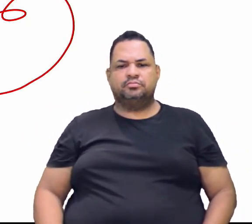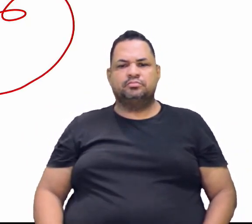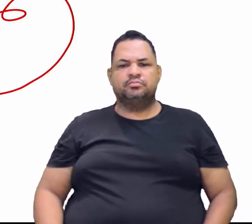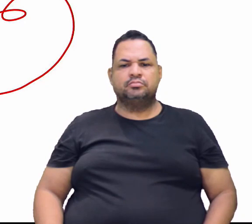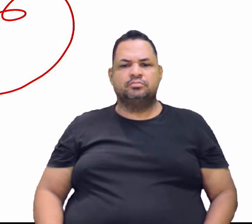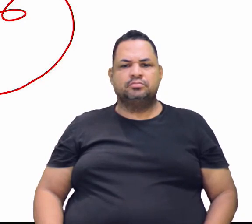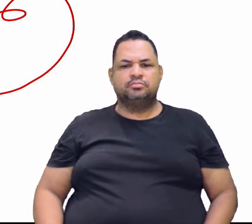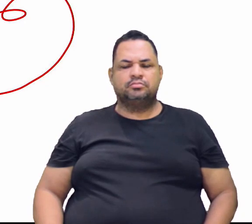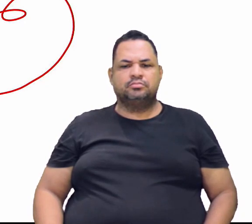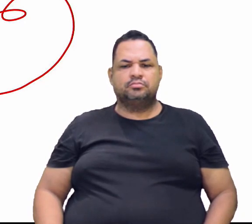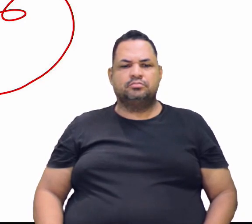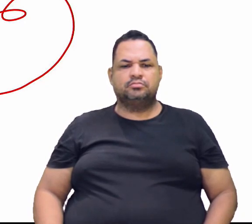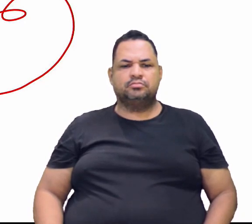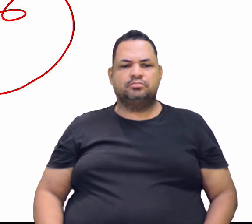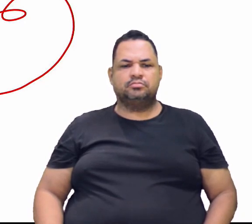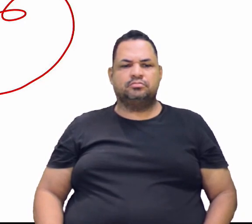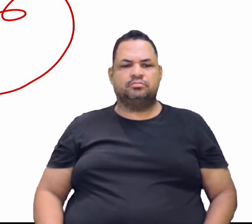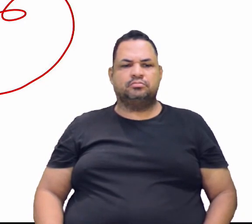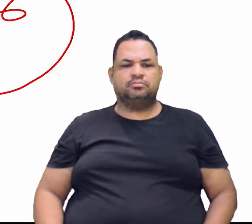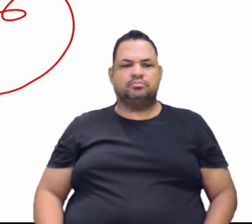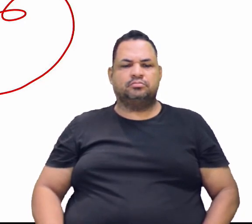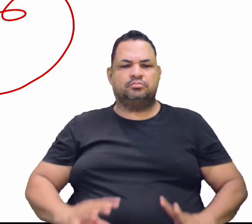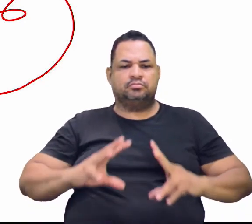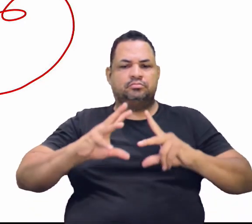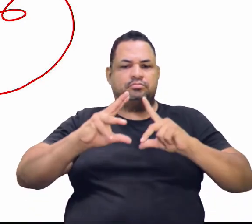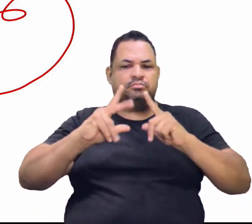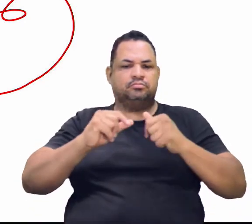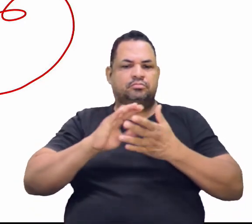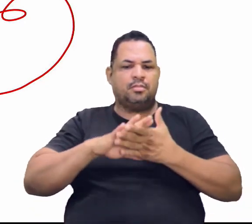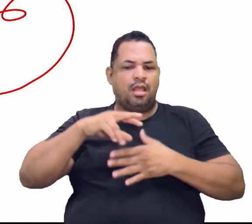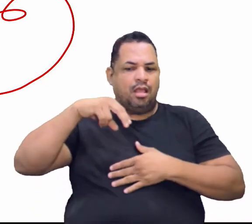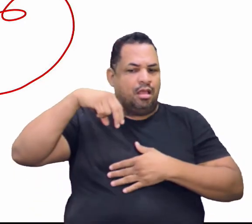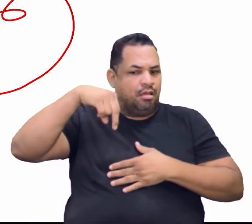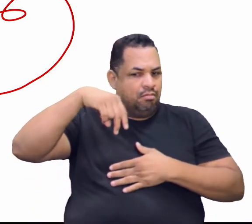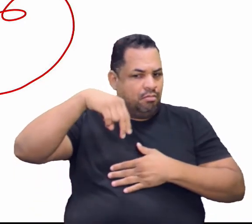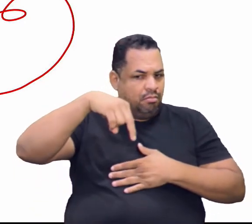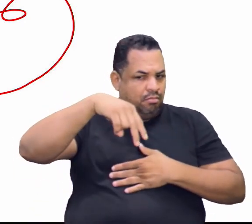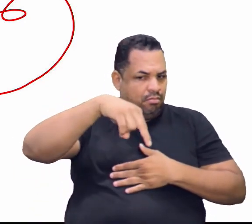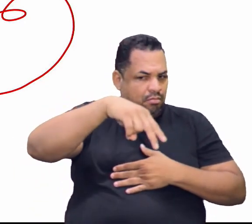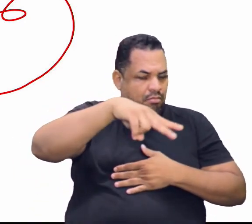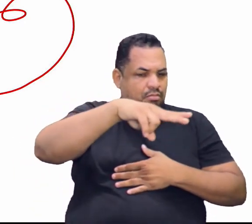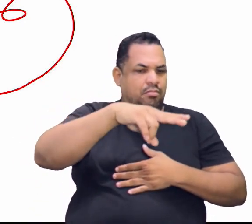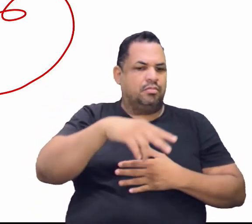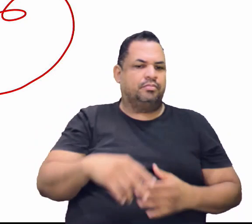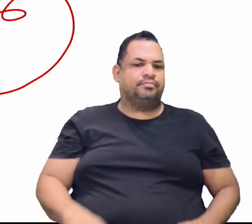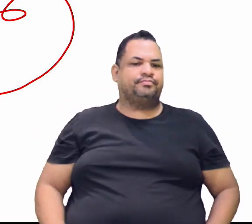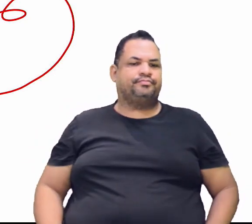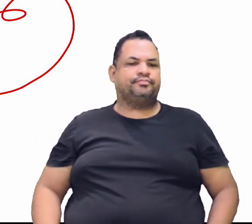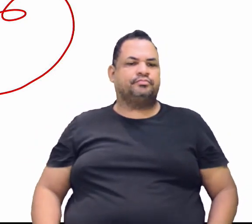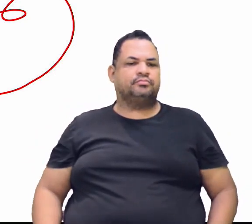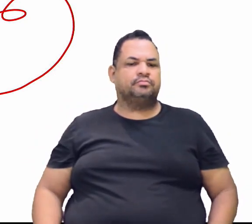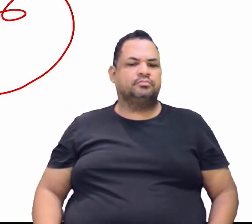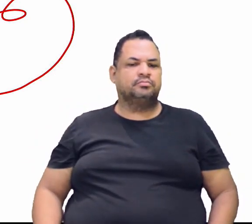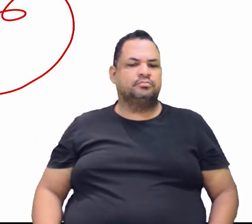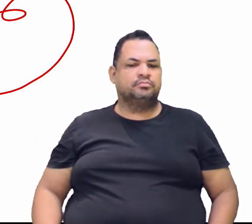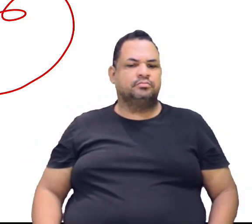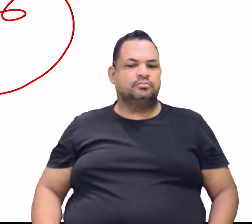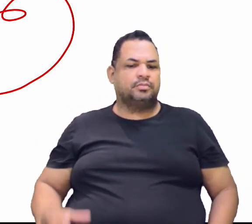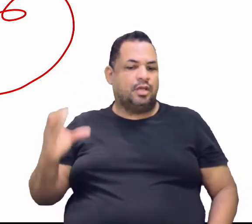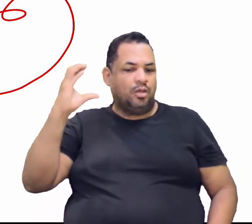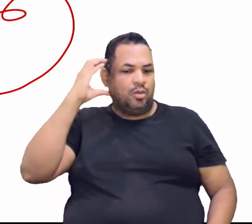6.600. Mas ainda é pouco. Aluno, isso tudo a pé. Ó, ele começa